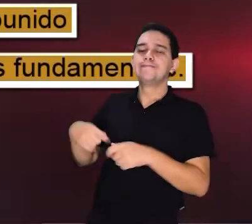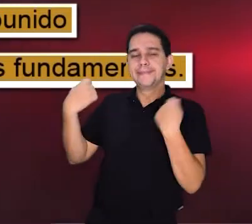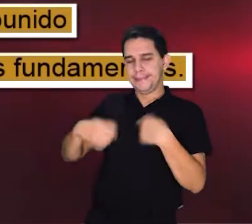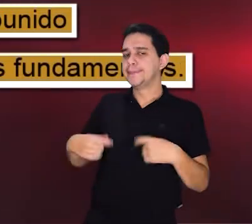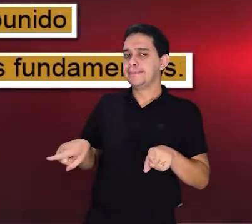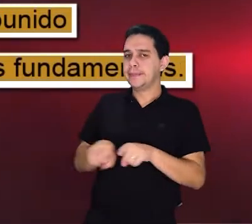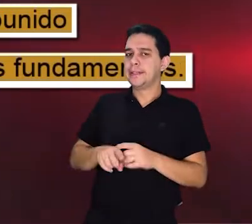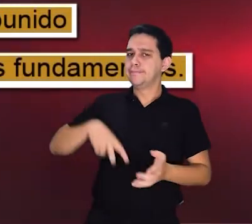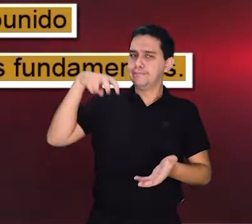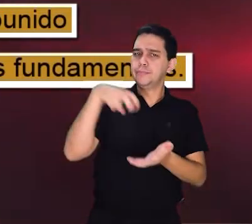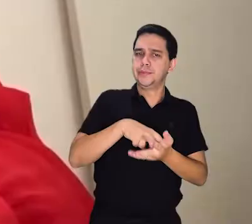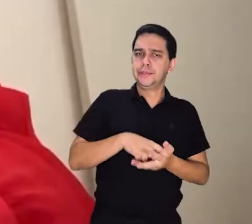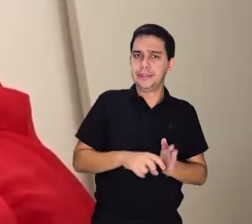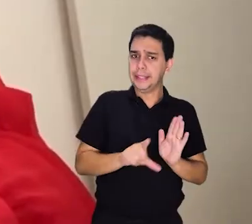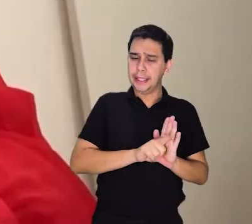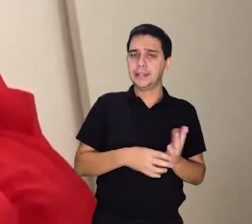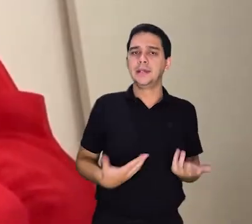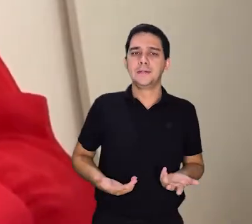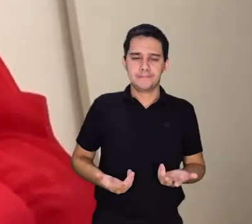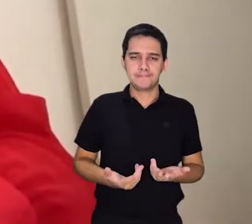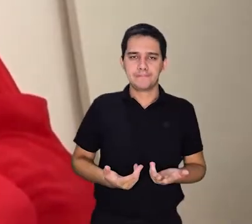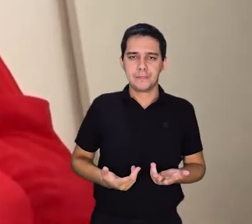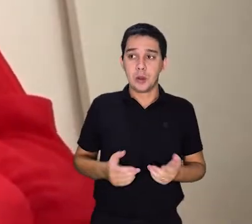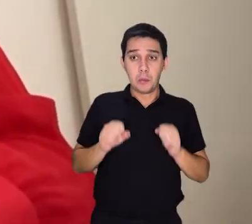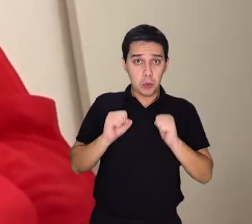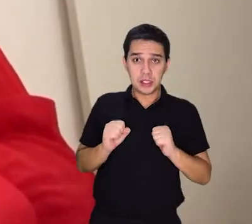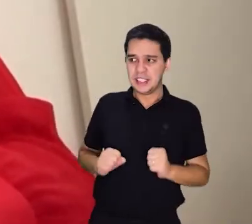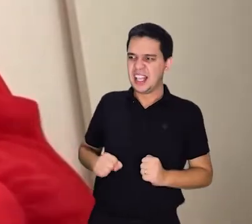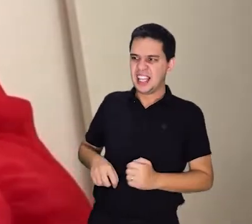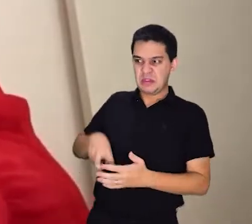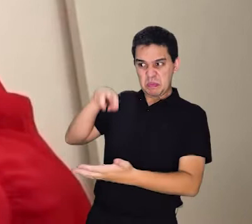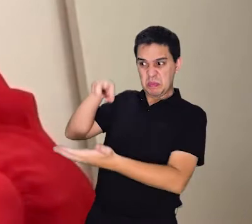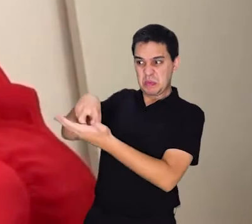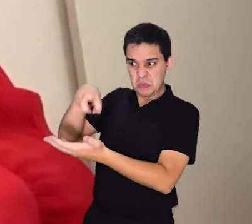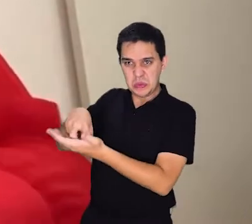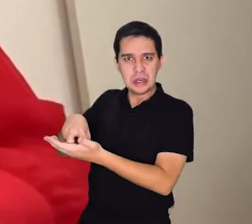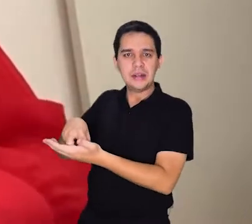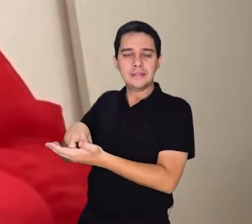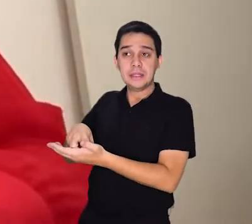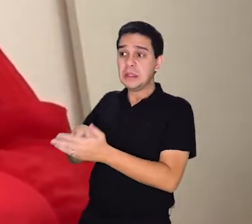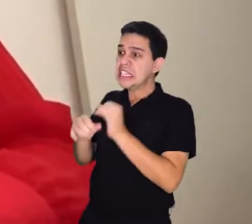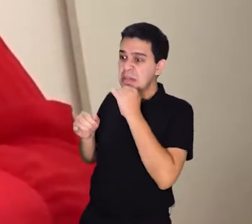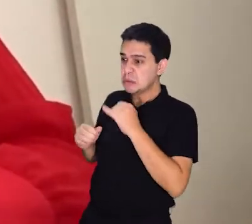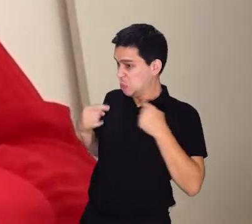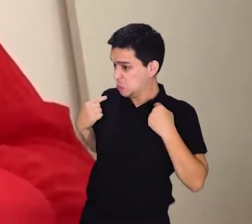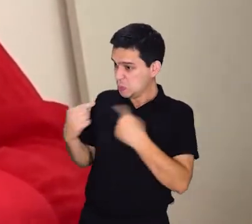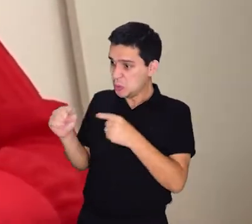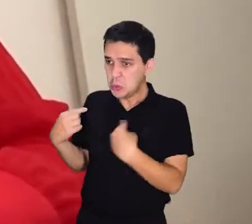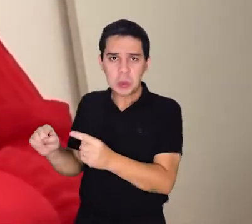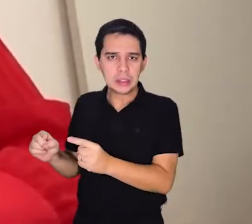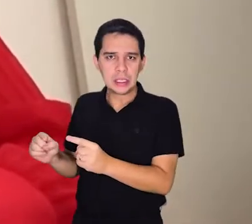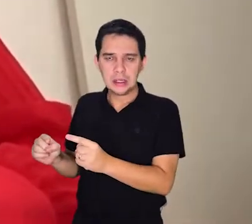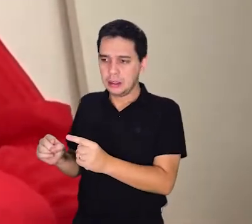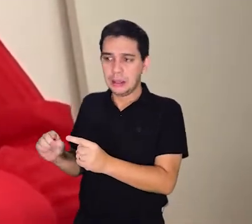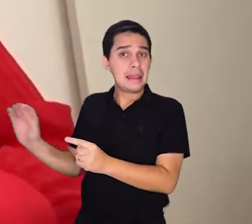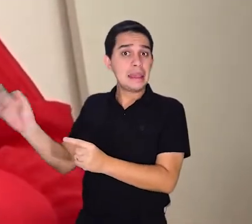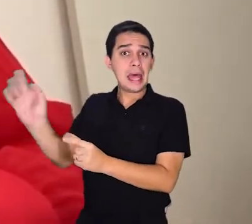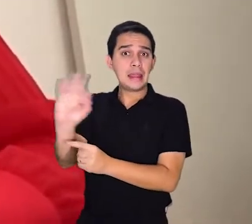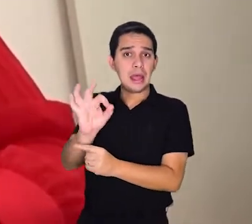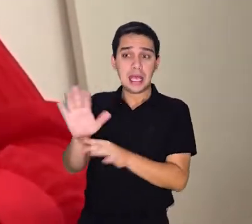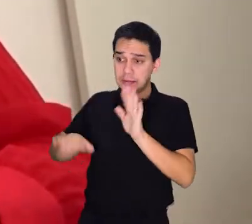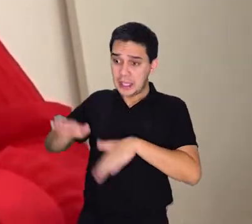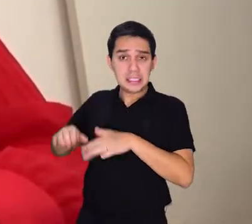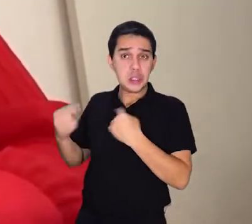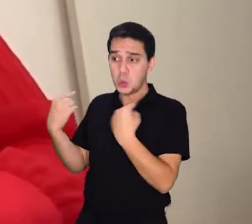isso, seja por omissão, né? Porque às vezes alguns agentes não agridem diretamente, mas presenciam e se